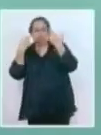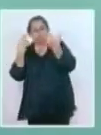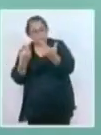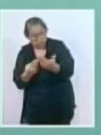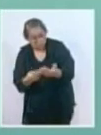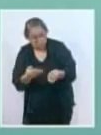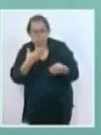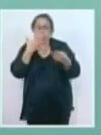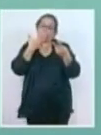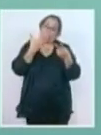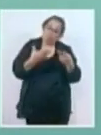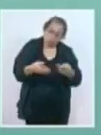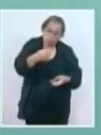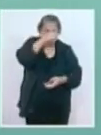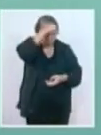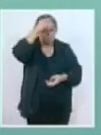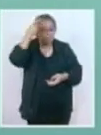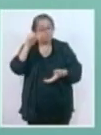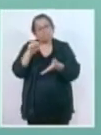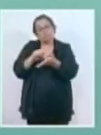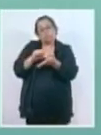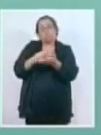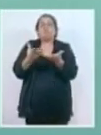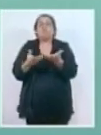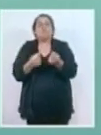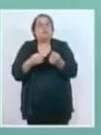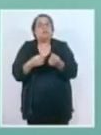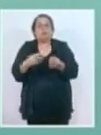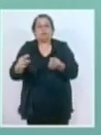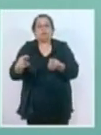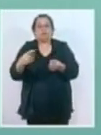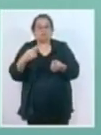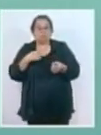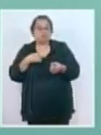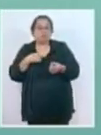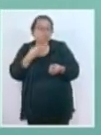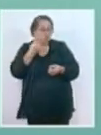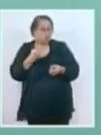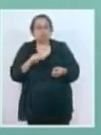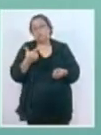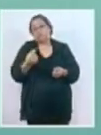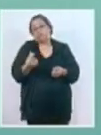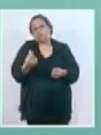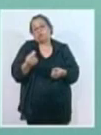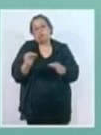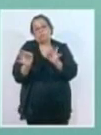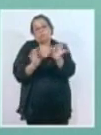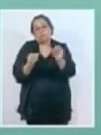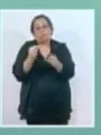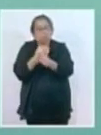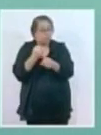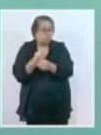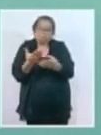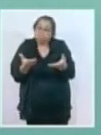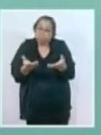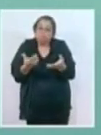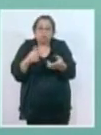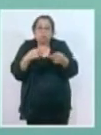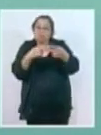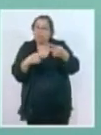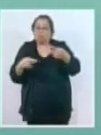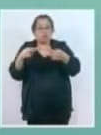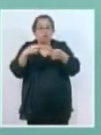solicitações à prefeitura, e nós obtivemos a seguinte informação, de que não havia verba, não tinha fundo para fazer essa